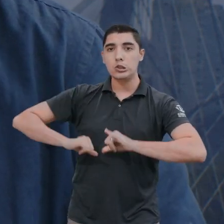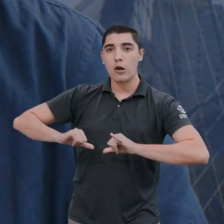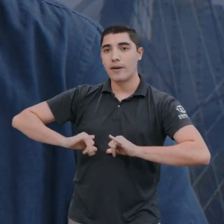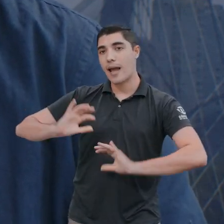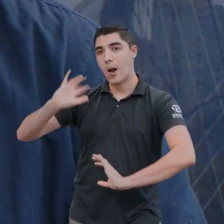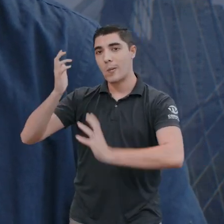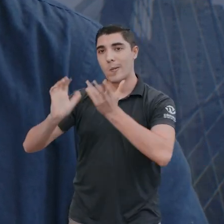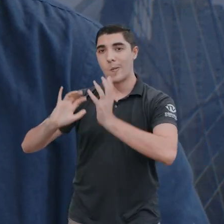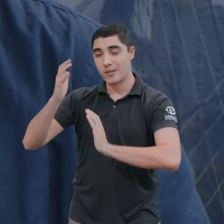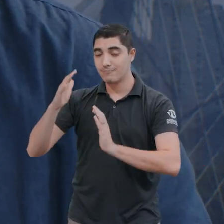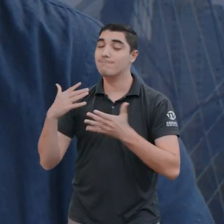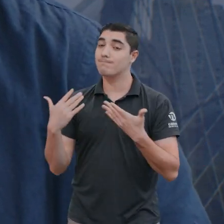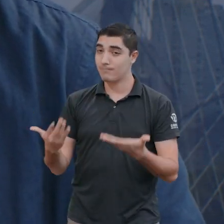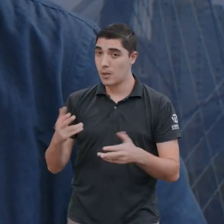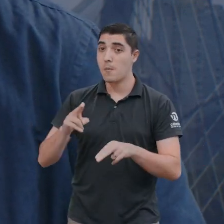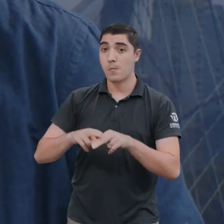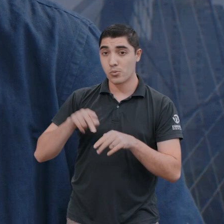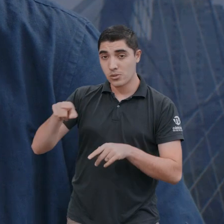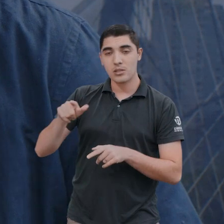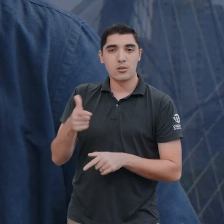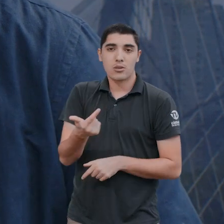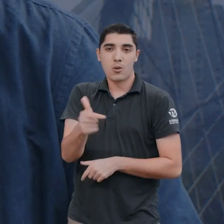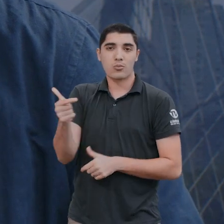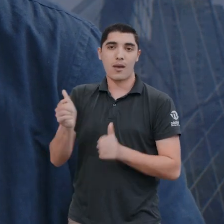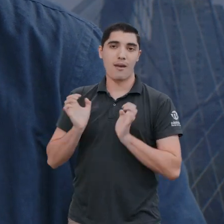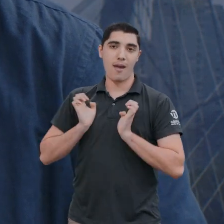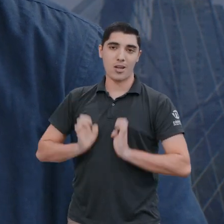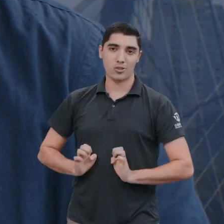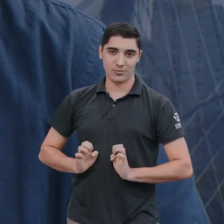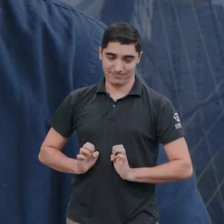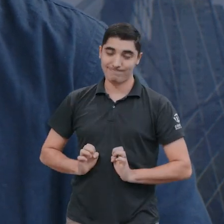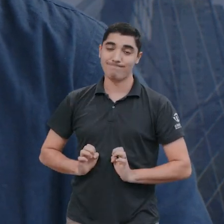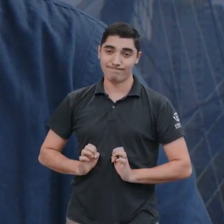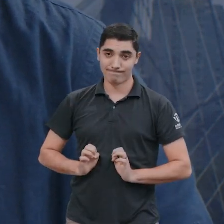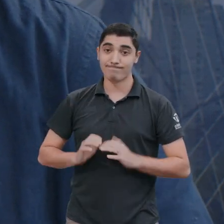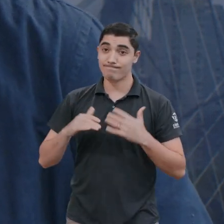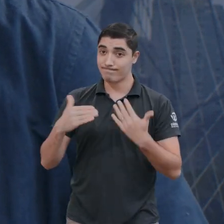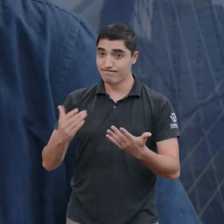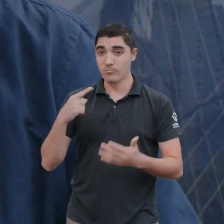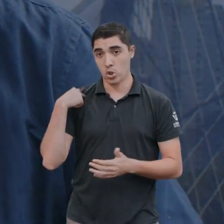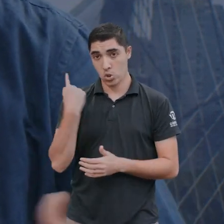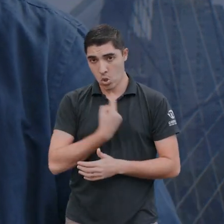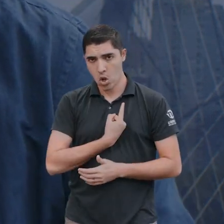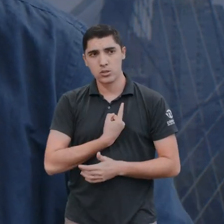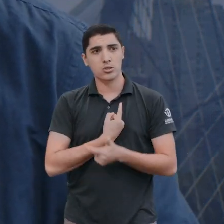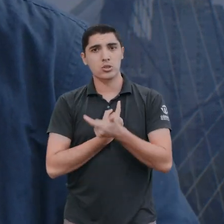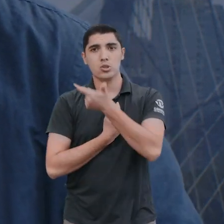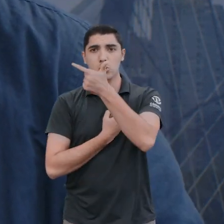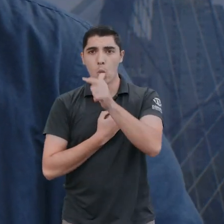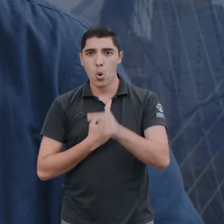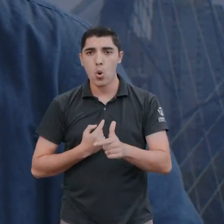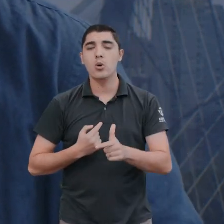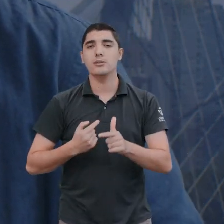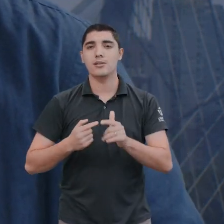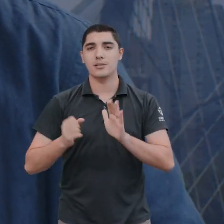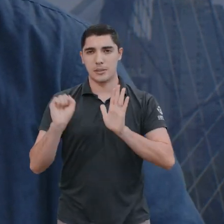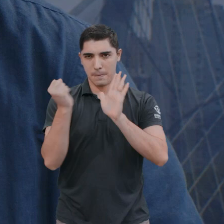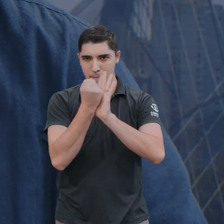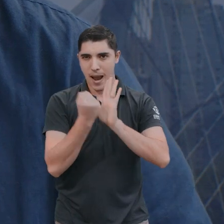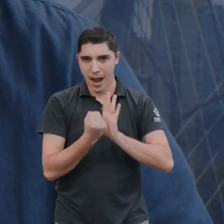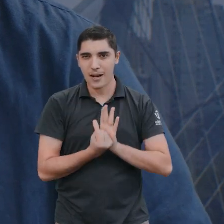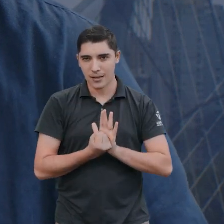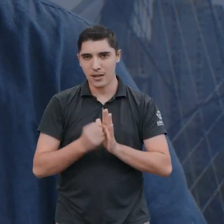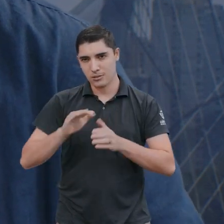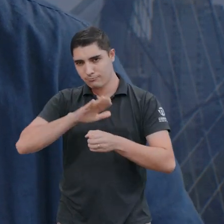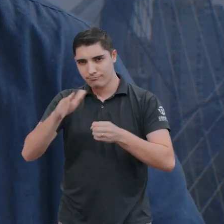possuem um meio de produção mais ético, né? Então, nós e muitas marcas que são marcas do slow fashion